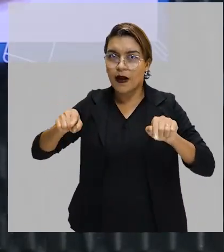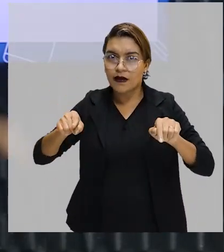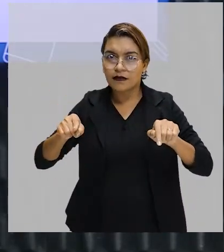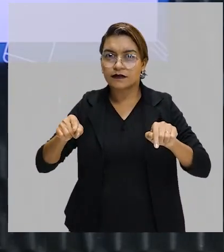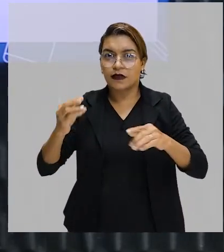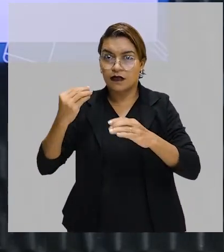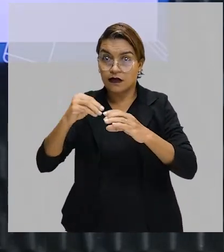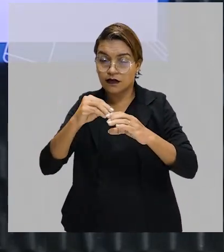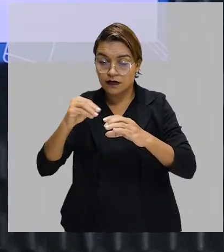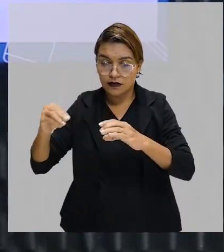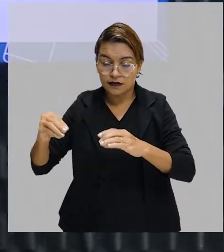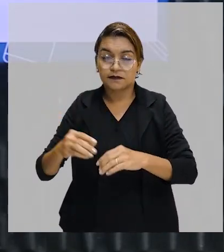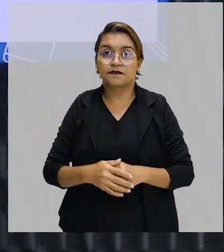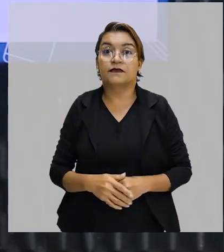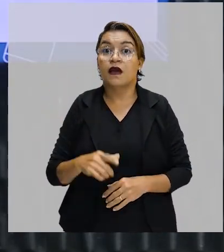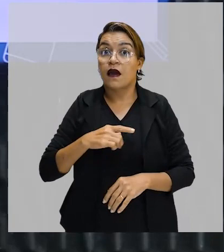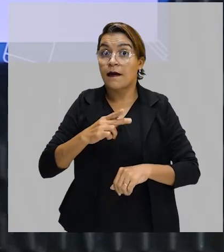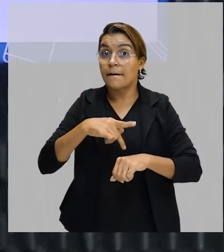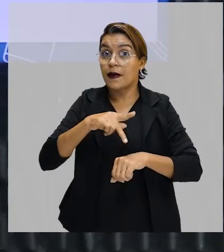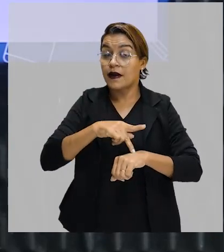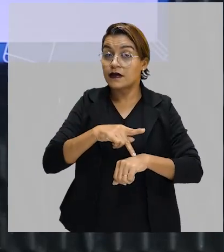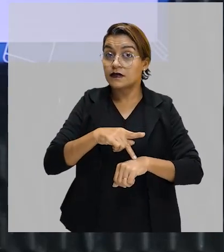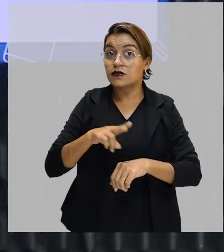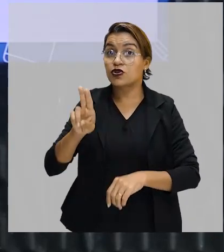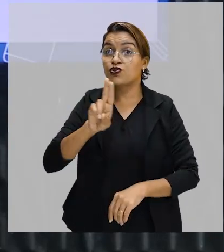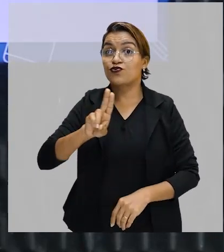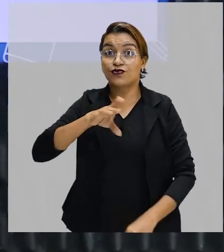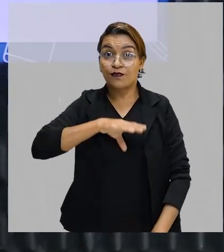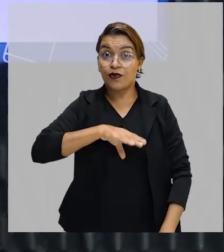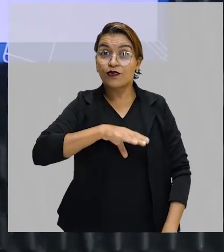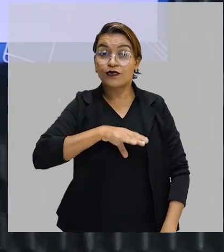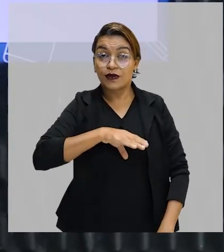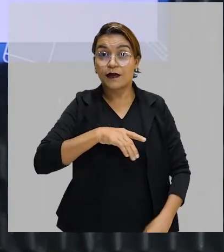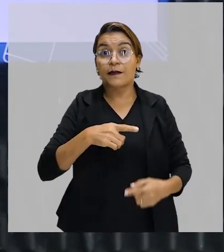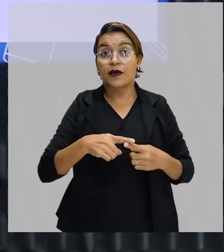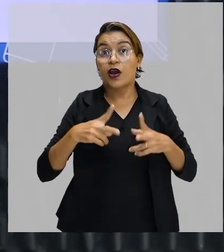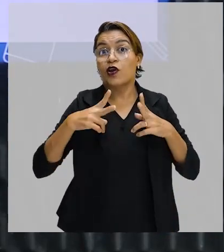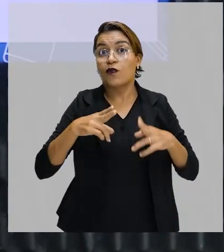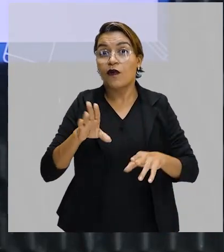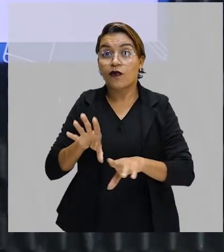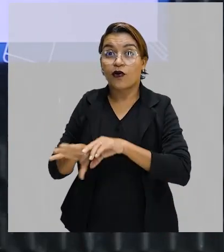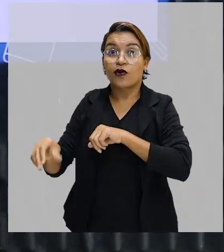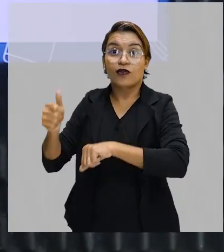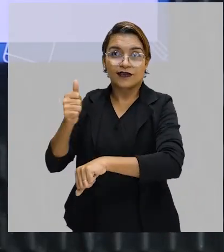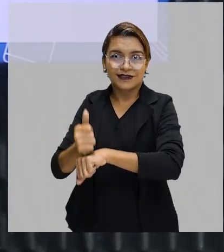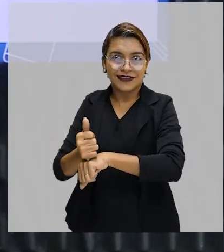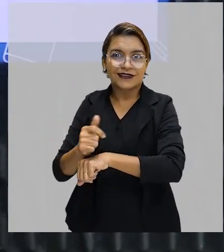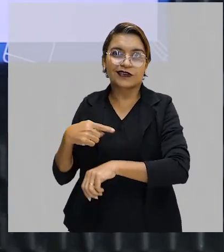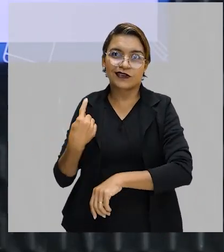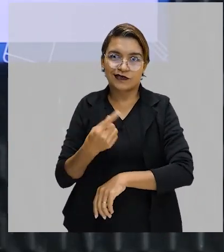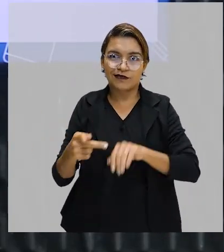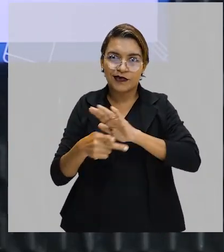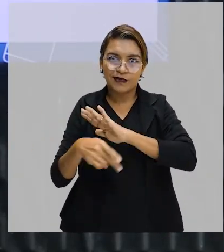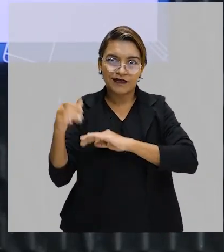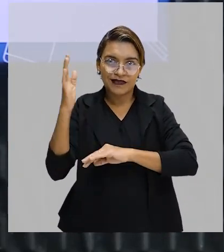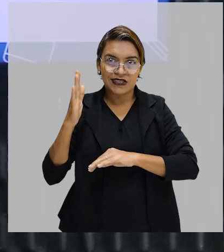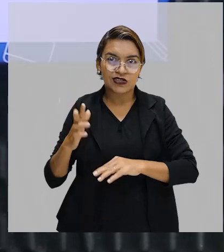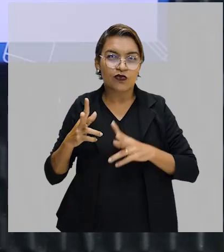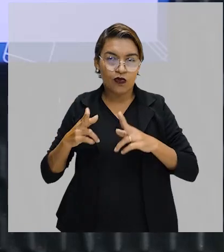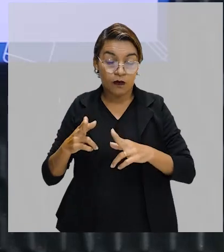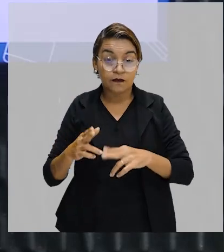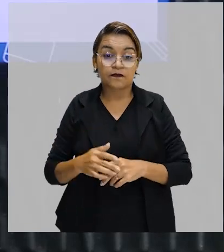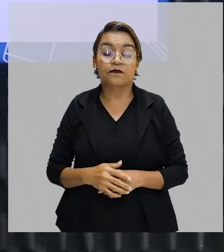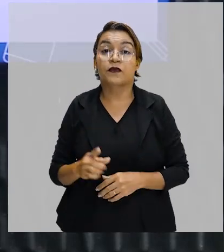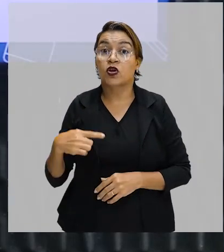são países que falam a língua portuguesa porque foram colonizadas Assim como nós por Portugal só que nós somos